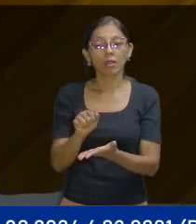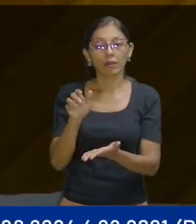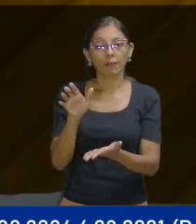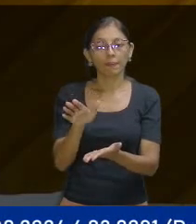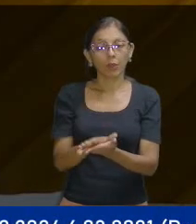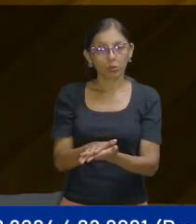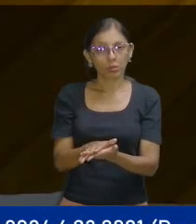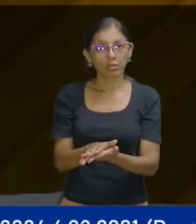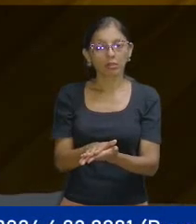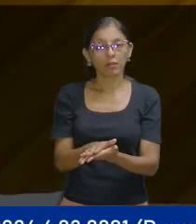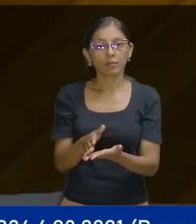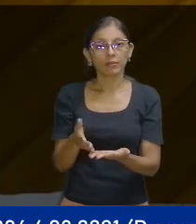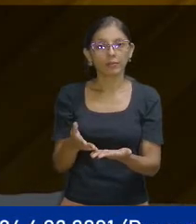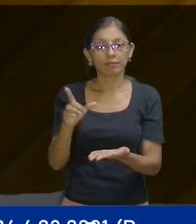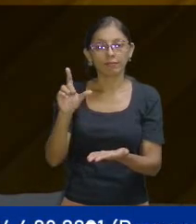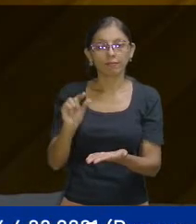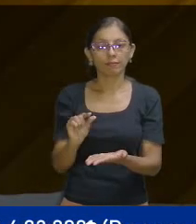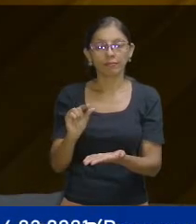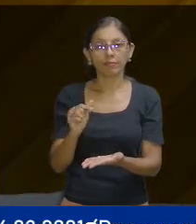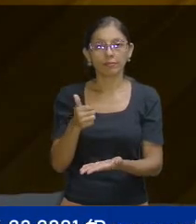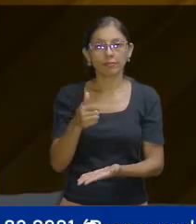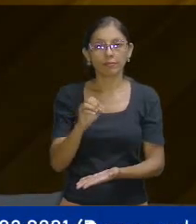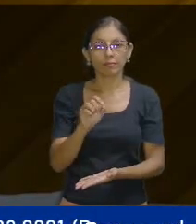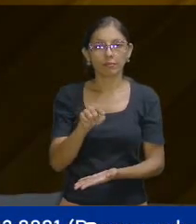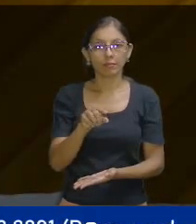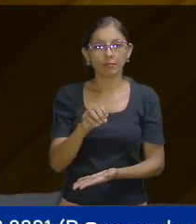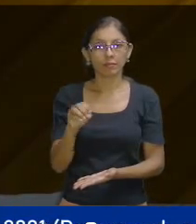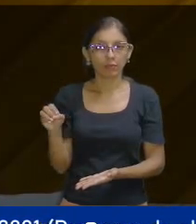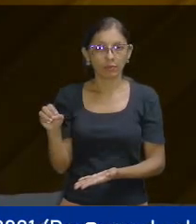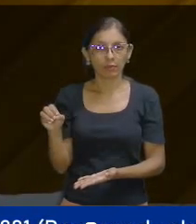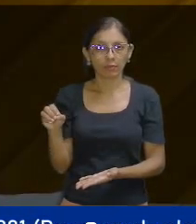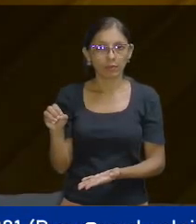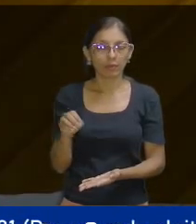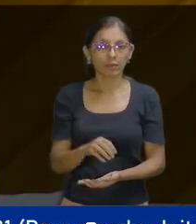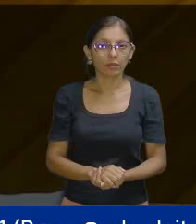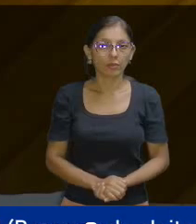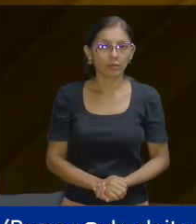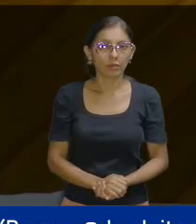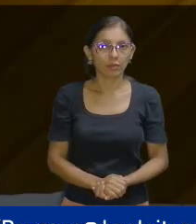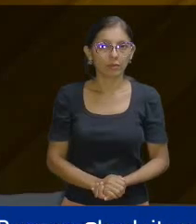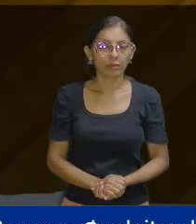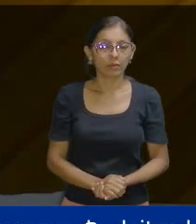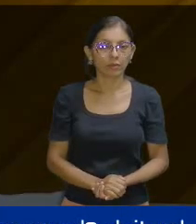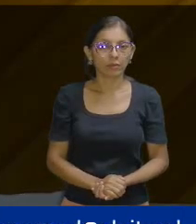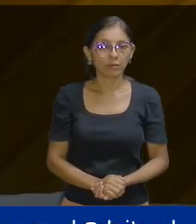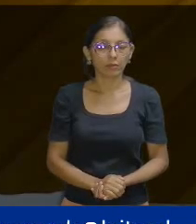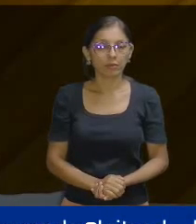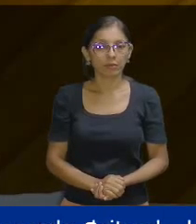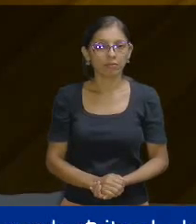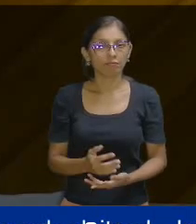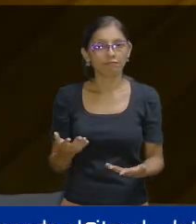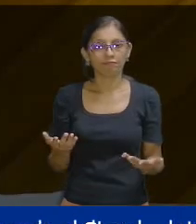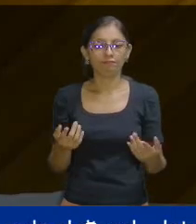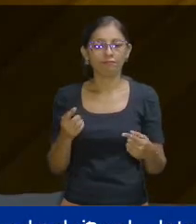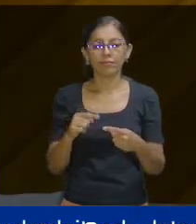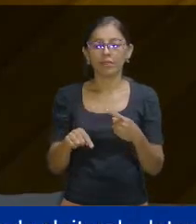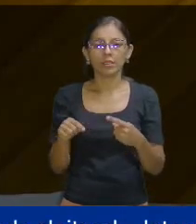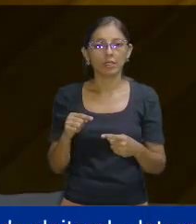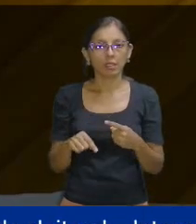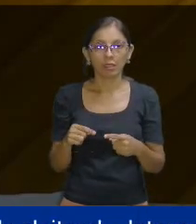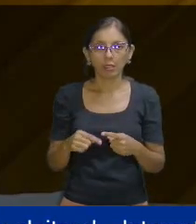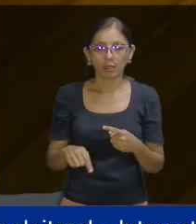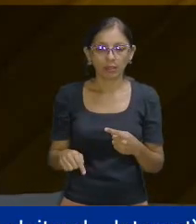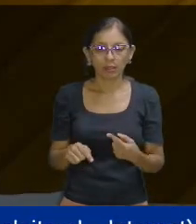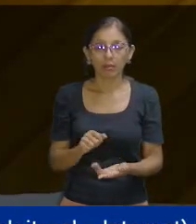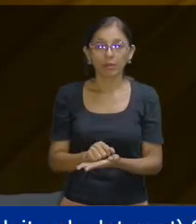mil para R$10 mil, comprometendo, portanto, o caráter didático e educativo pedagógico da